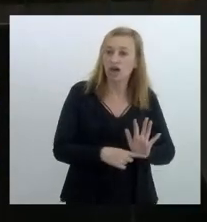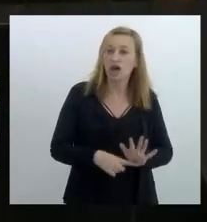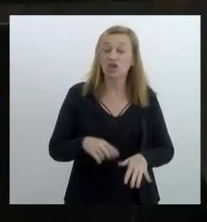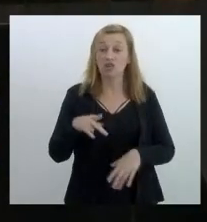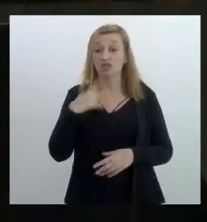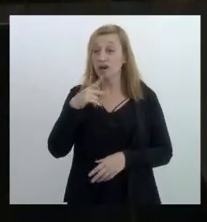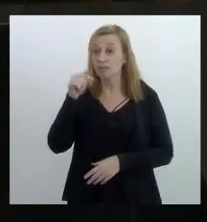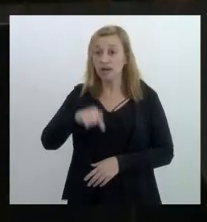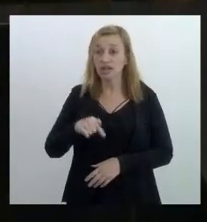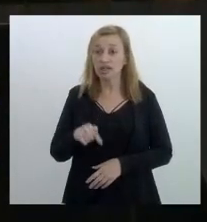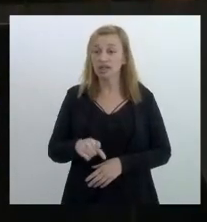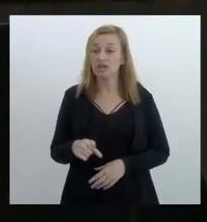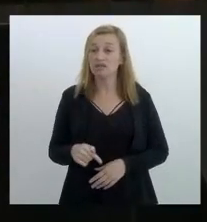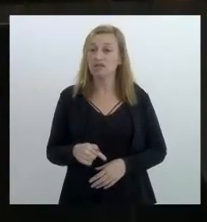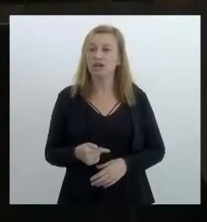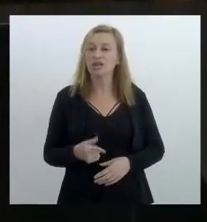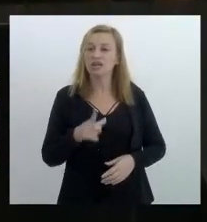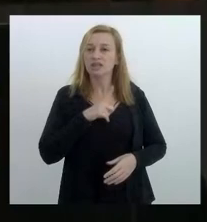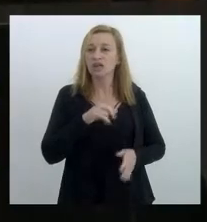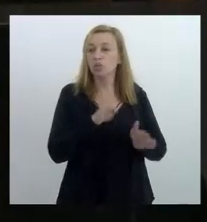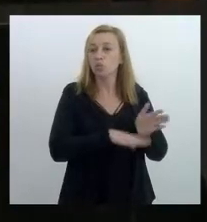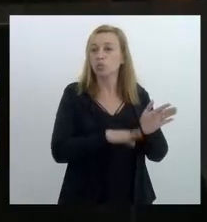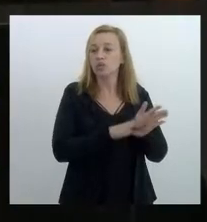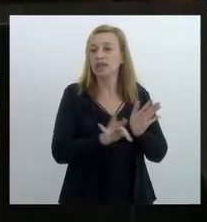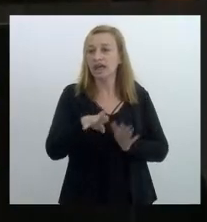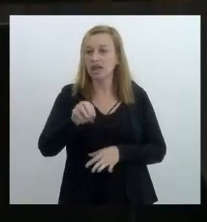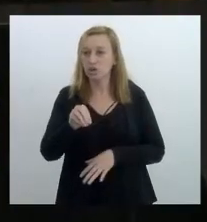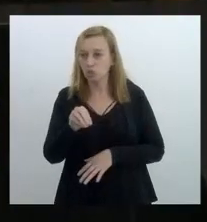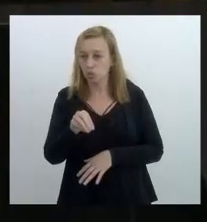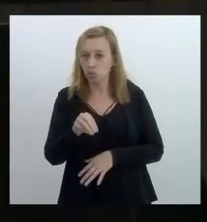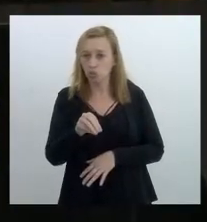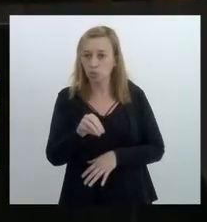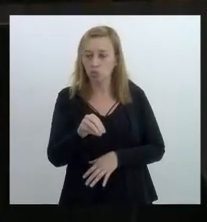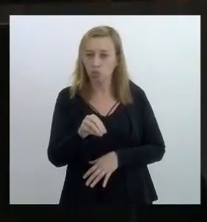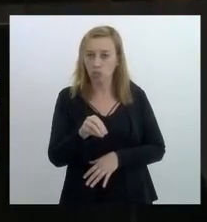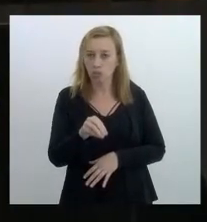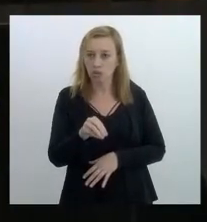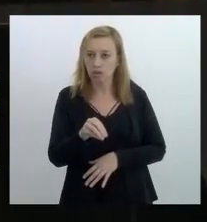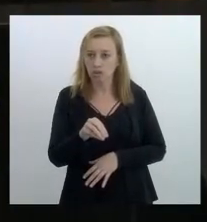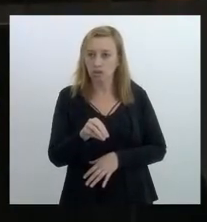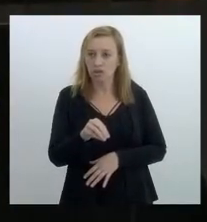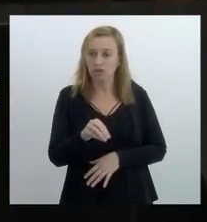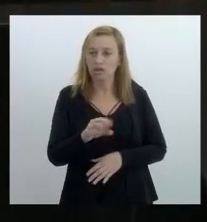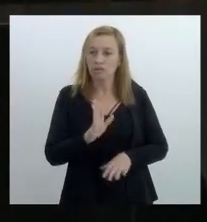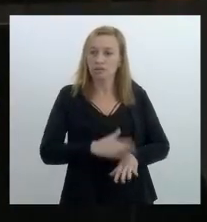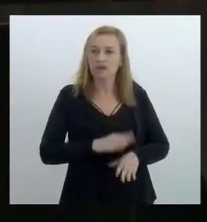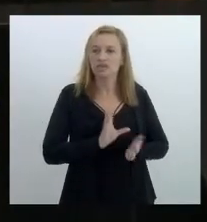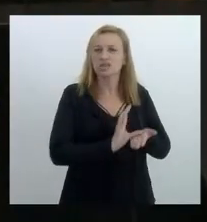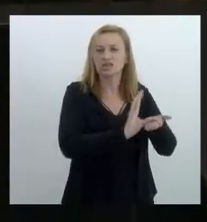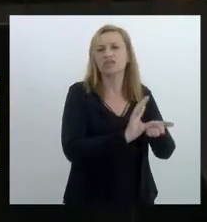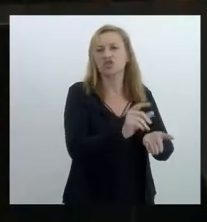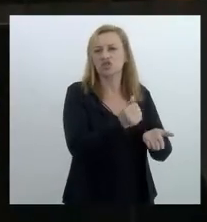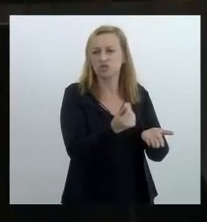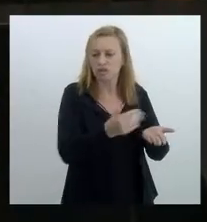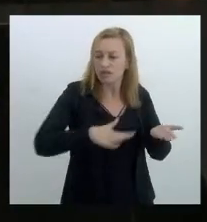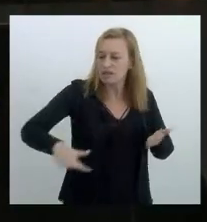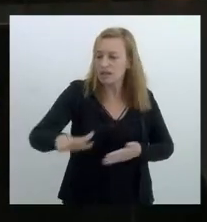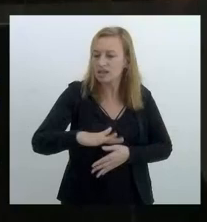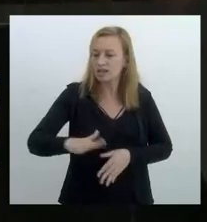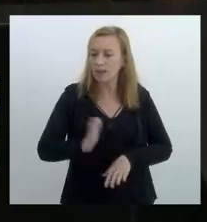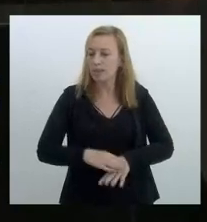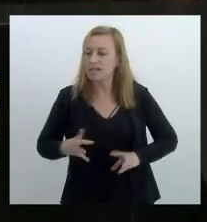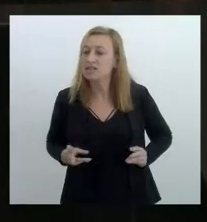dizendo que vai ser imposto um teto de gastos que inviabilizará o maior investimento nessas áreas tão